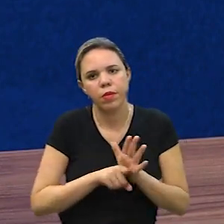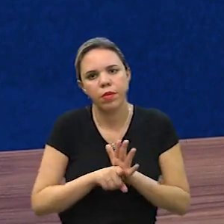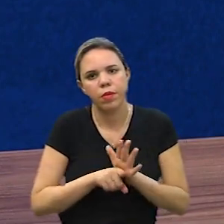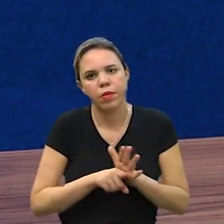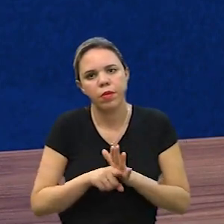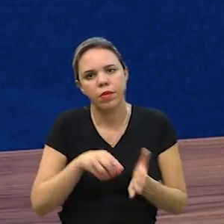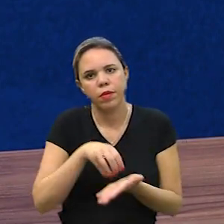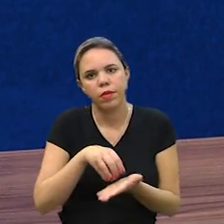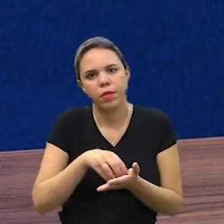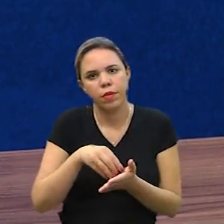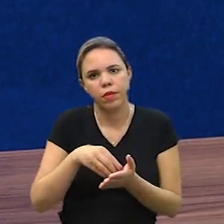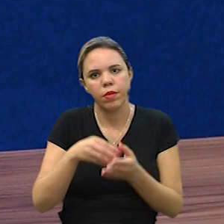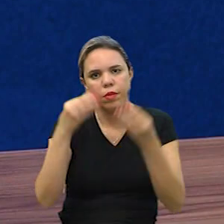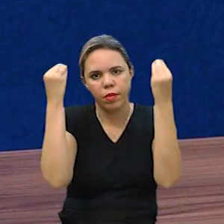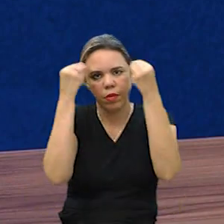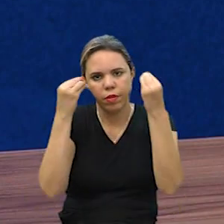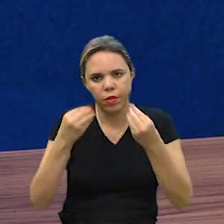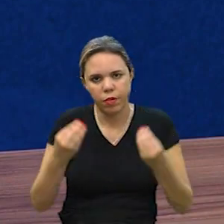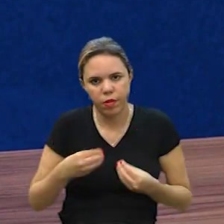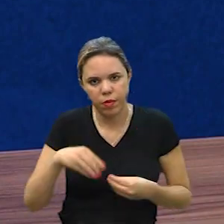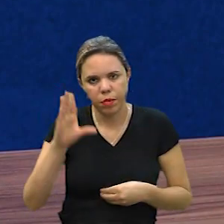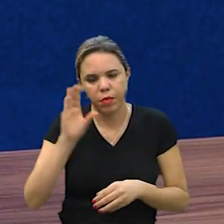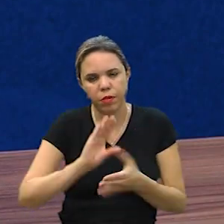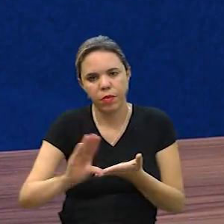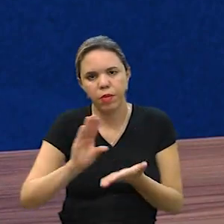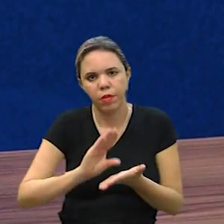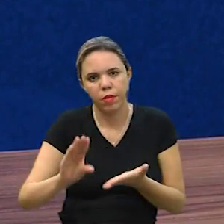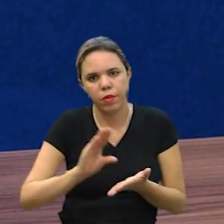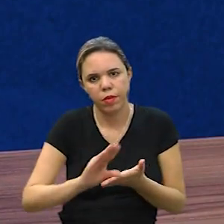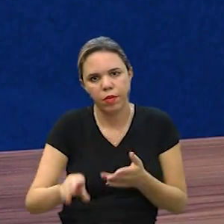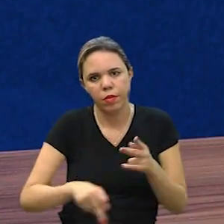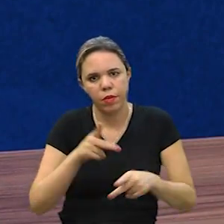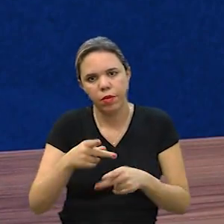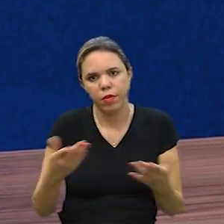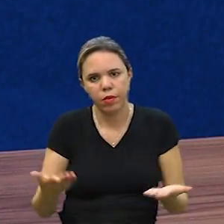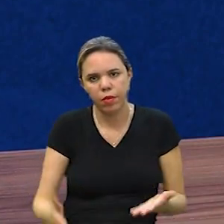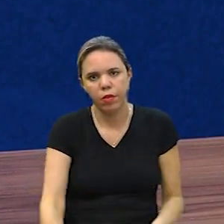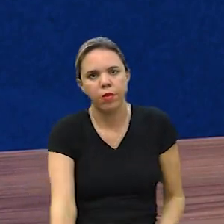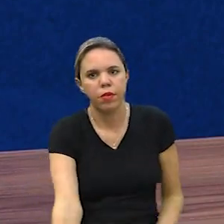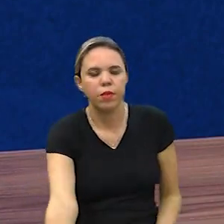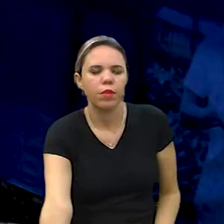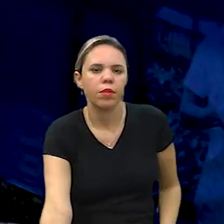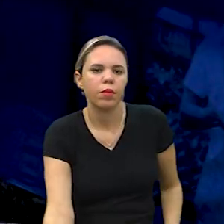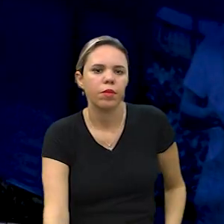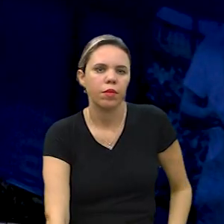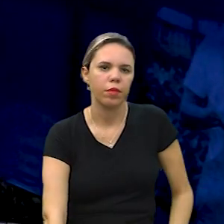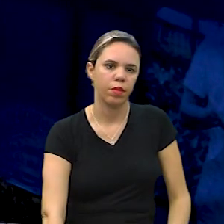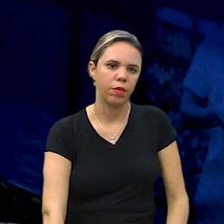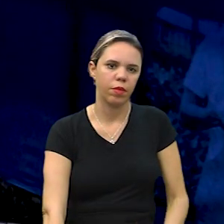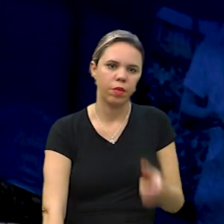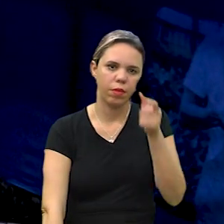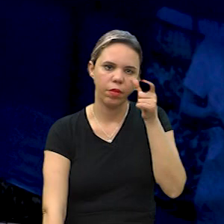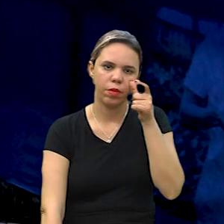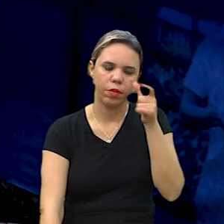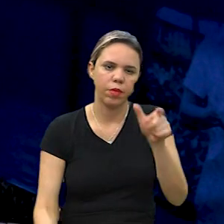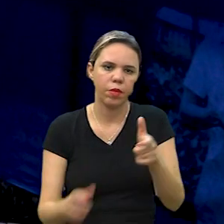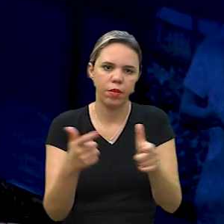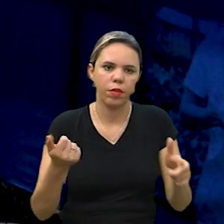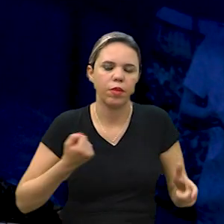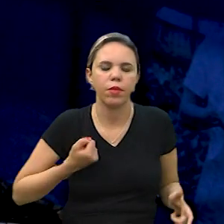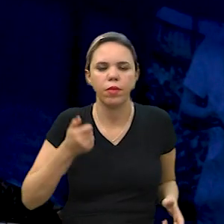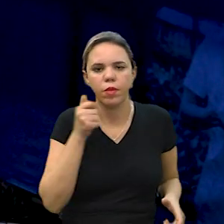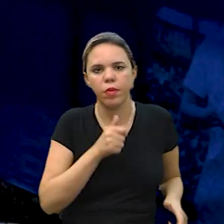dado. O setor da beleza é o que mais tem investido nesse público recentemente, tanto que a gente vê o maior número